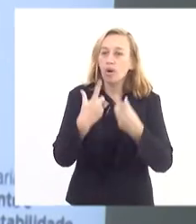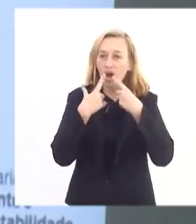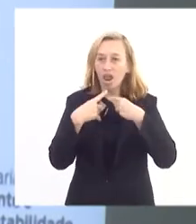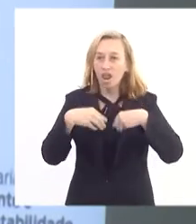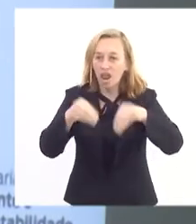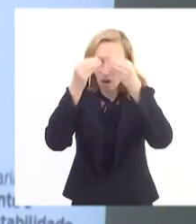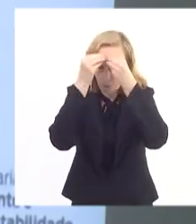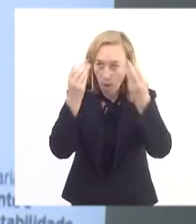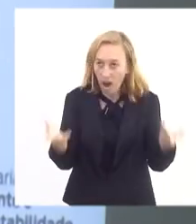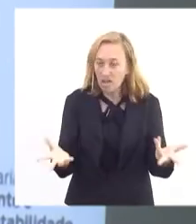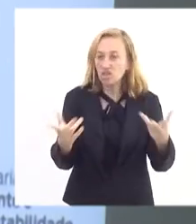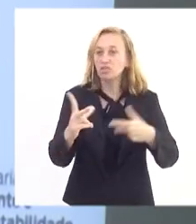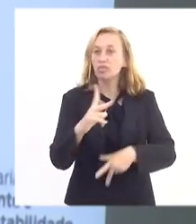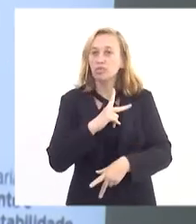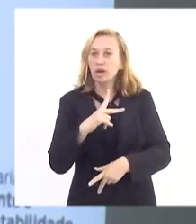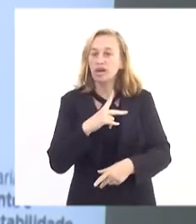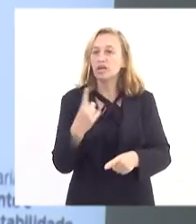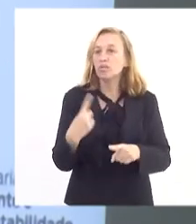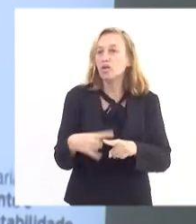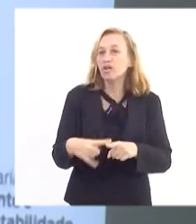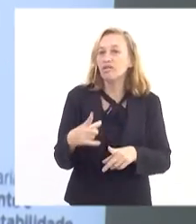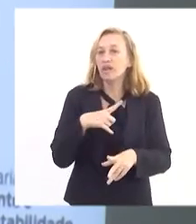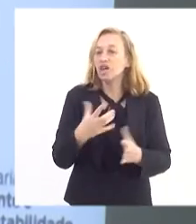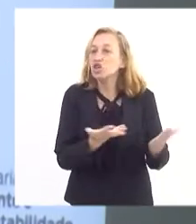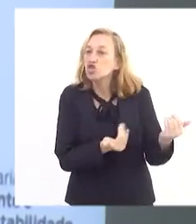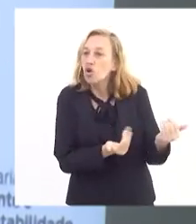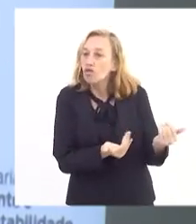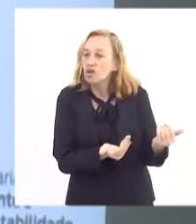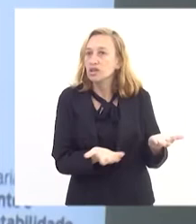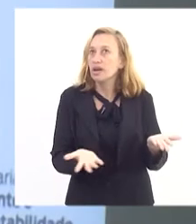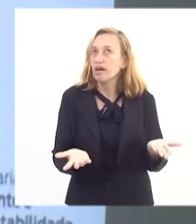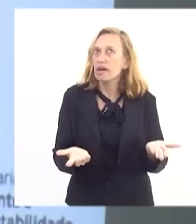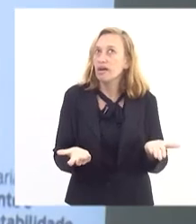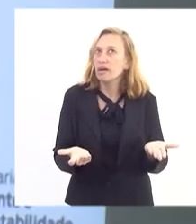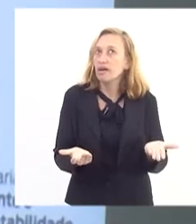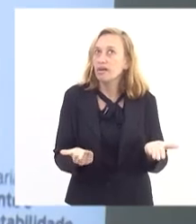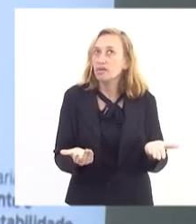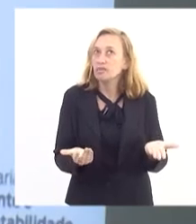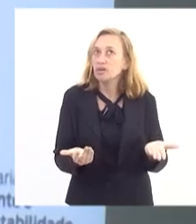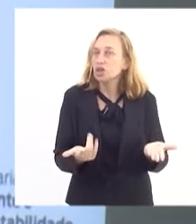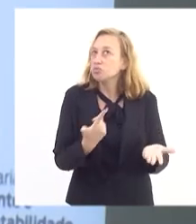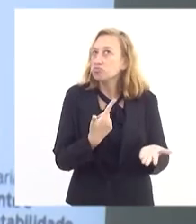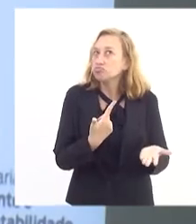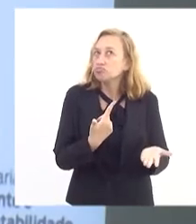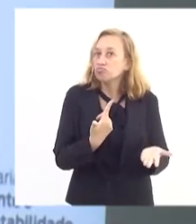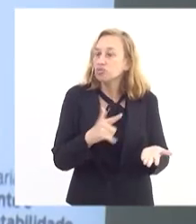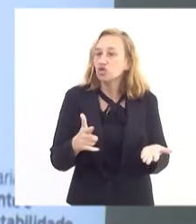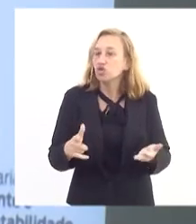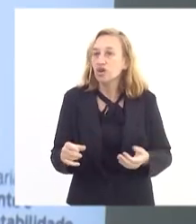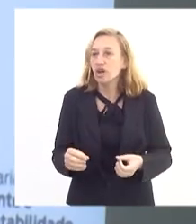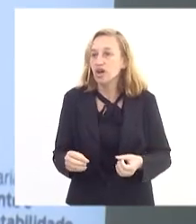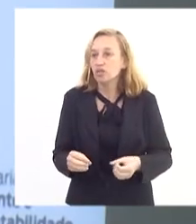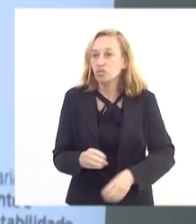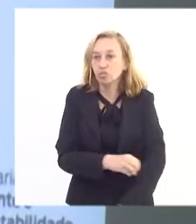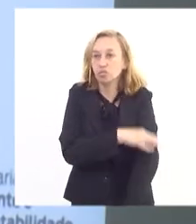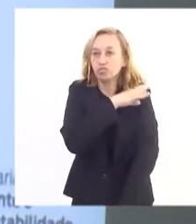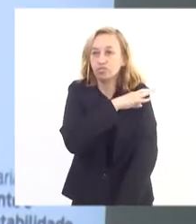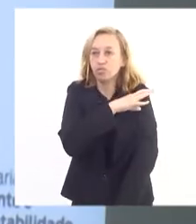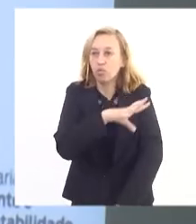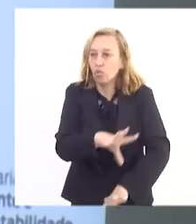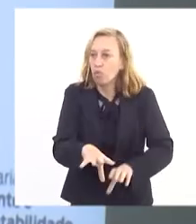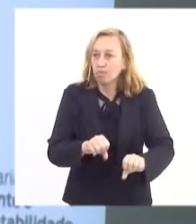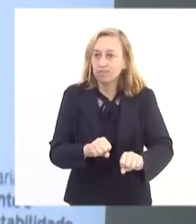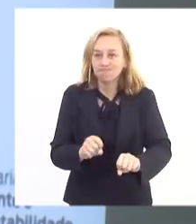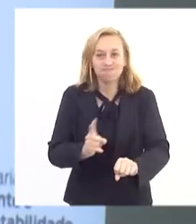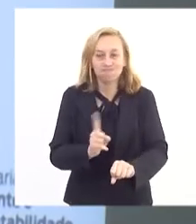que seja uma linguagem apropriada, porque a gente tem jovens que não tiveram o ensino fundamental completo, né? Então, precisa